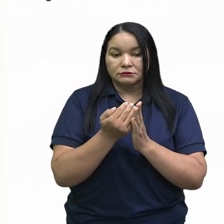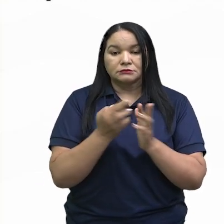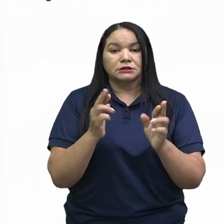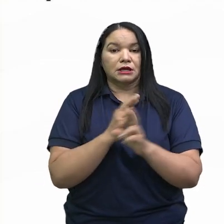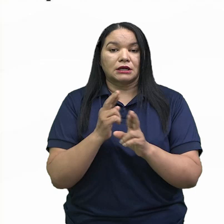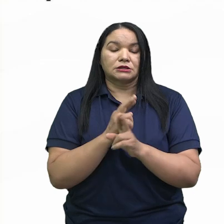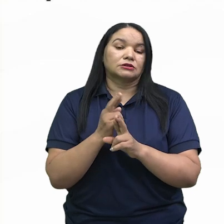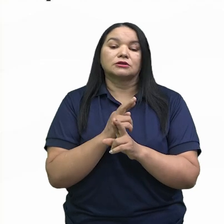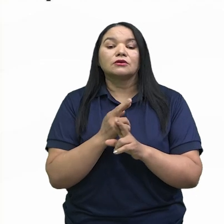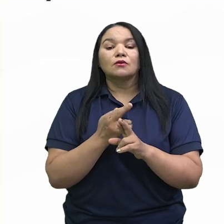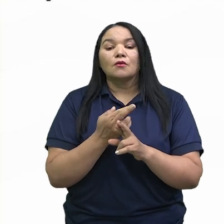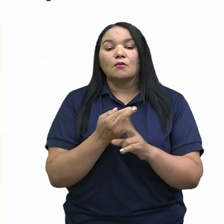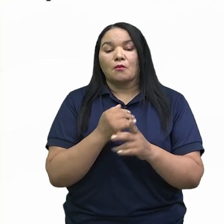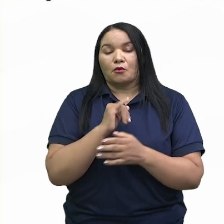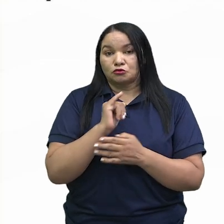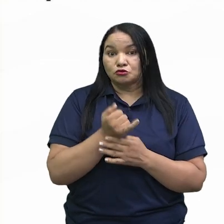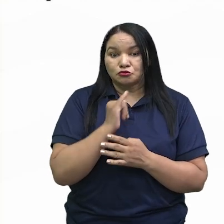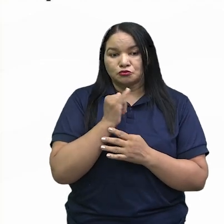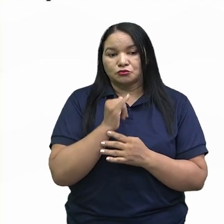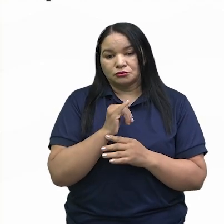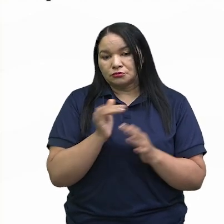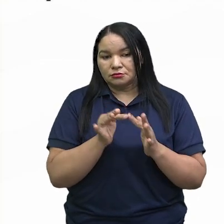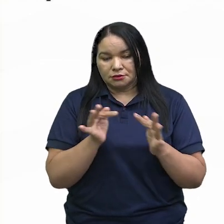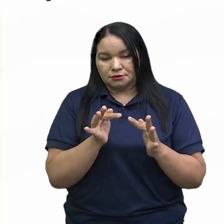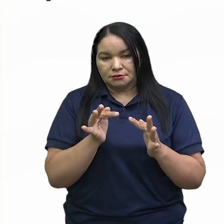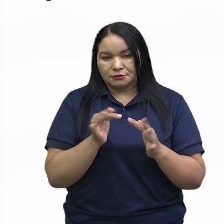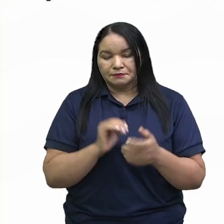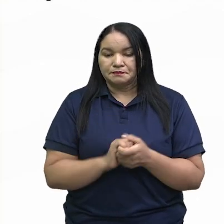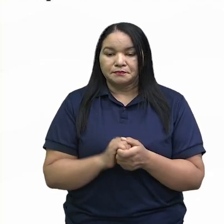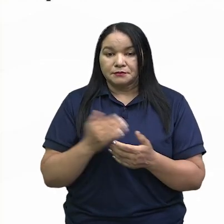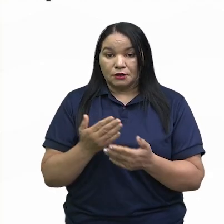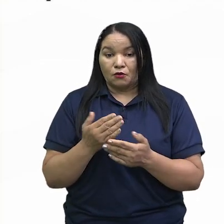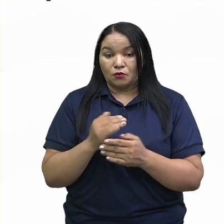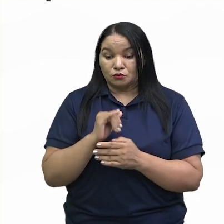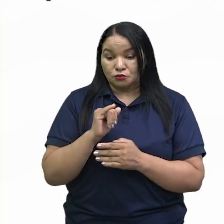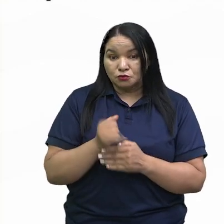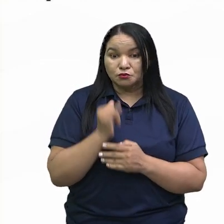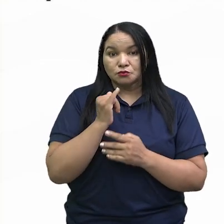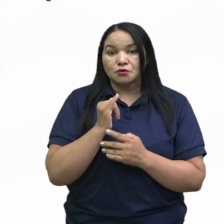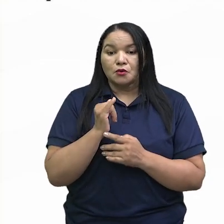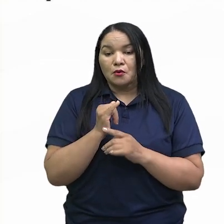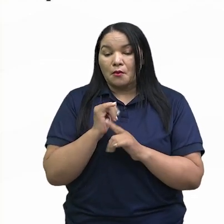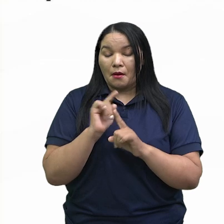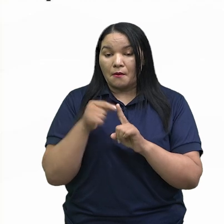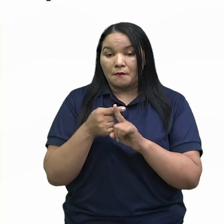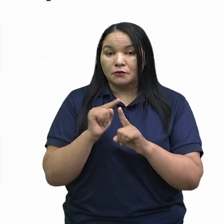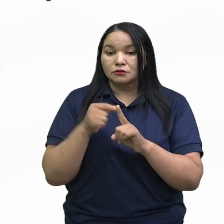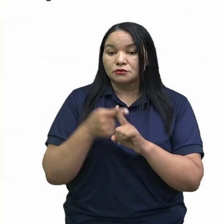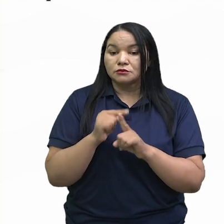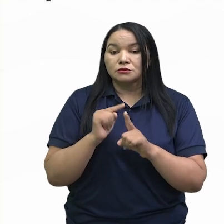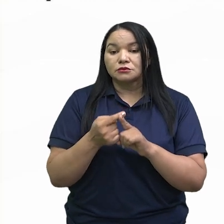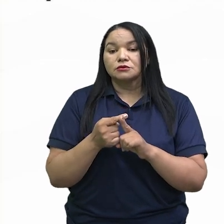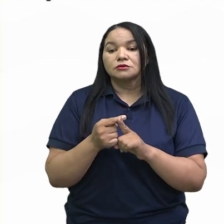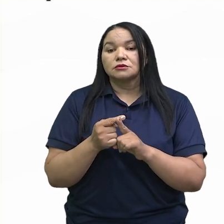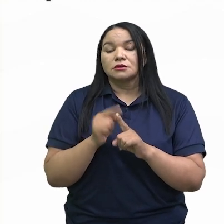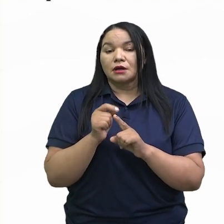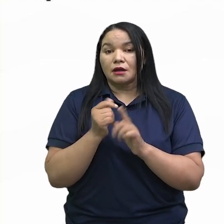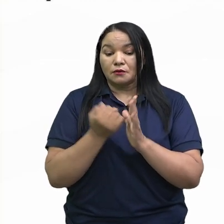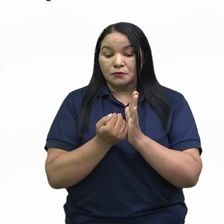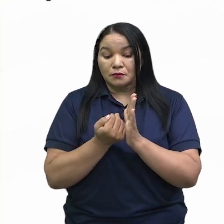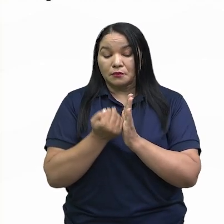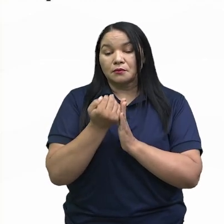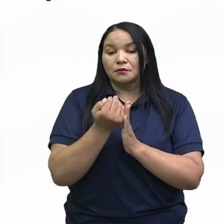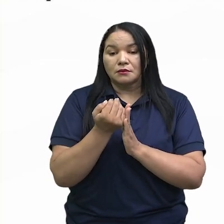que em relação aos juros simples, então a gente diz que os juros compostos, eles oferecem um